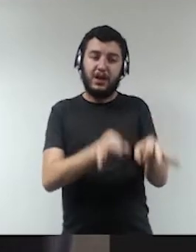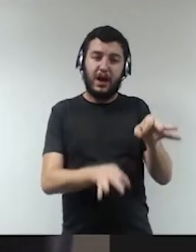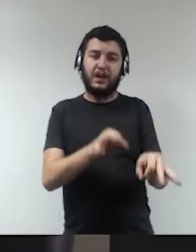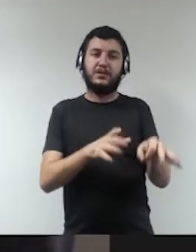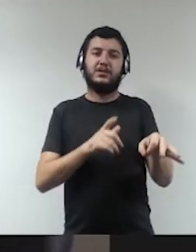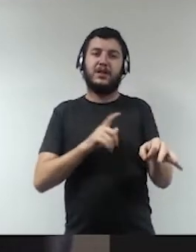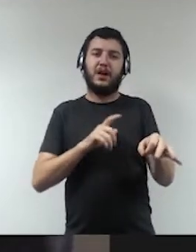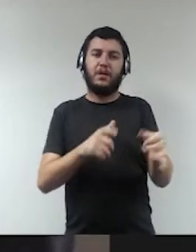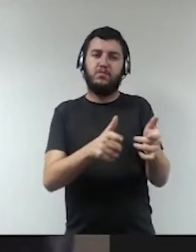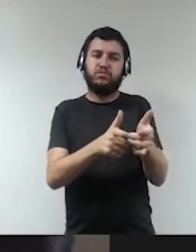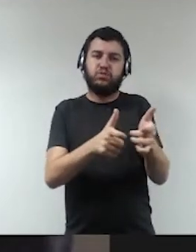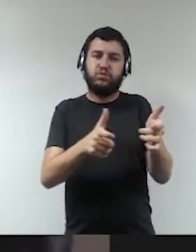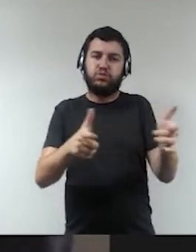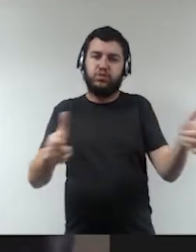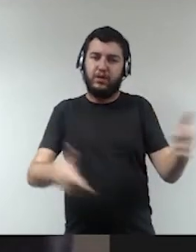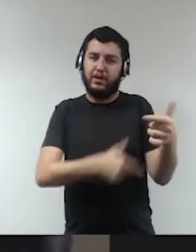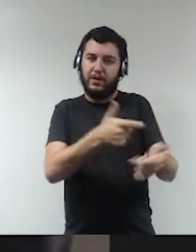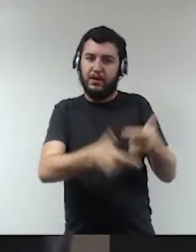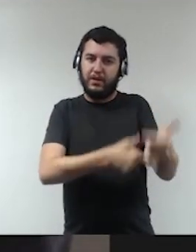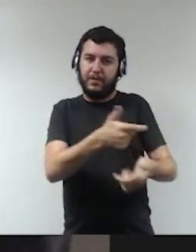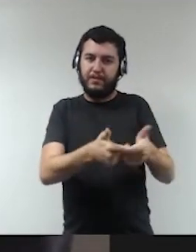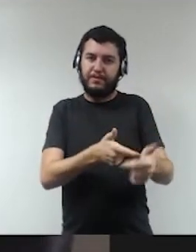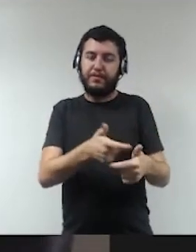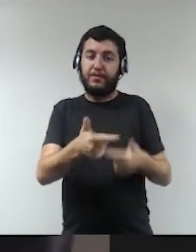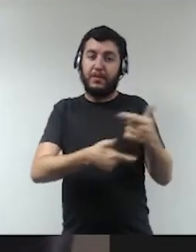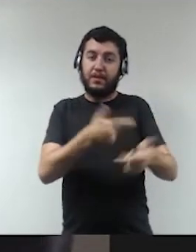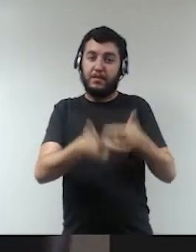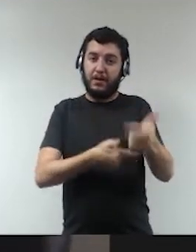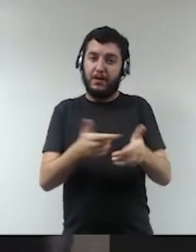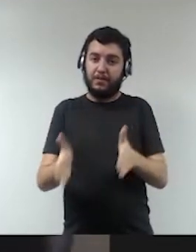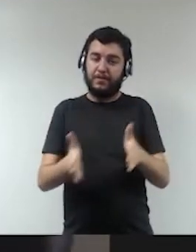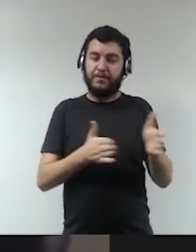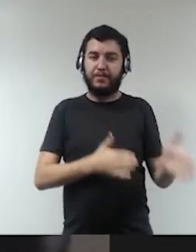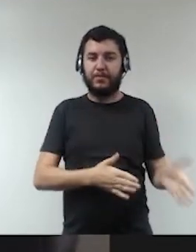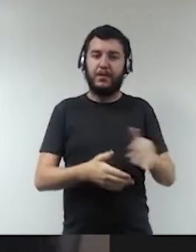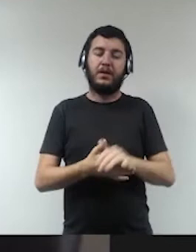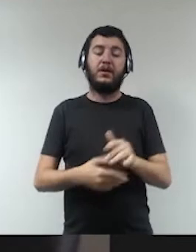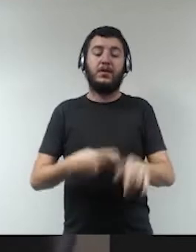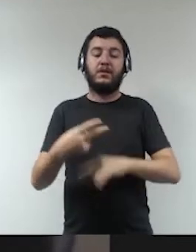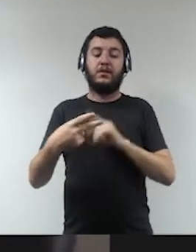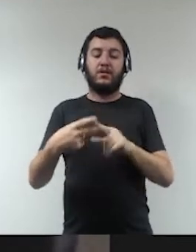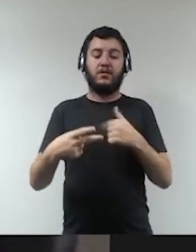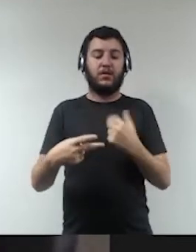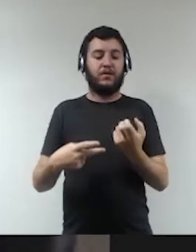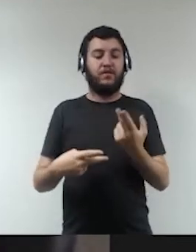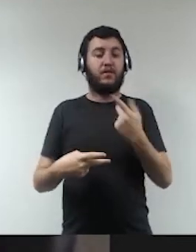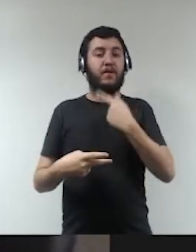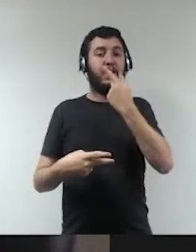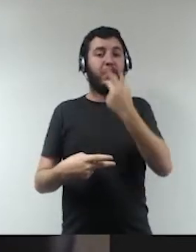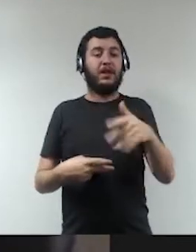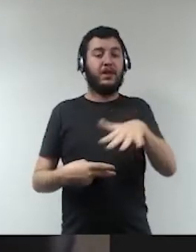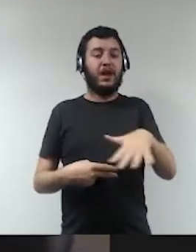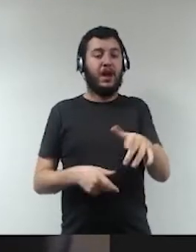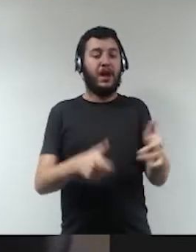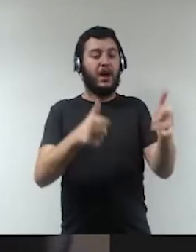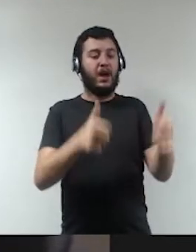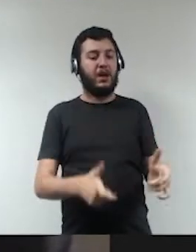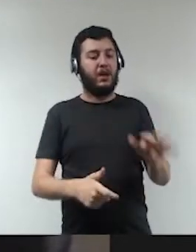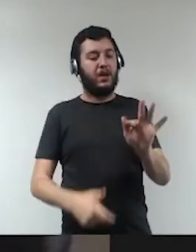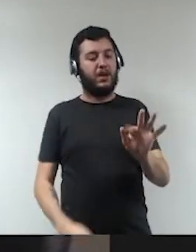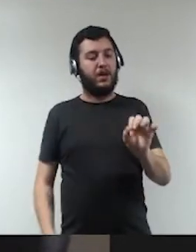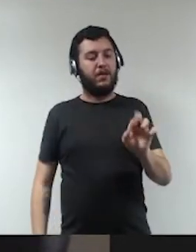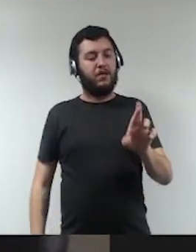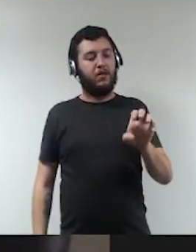componente adicional, ainda como introdução, refere-se ao ambiente forense, ao ambiente do dia a dia das